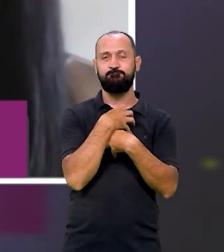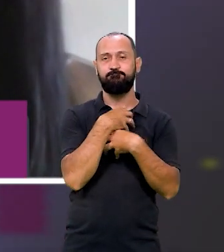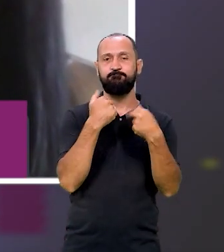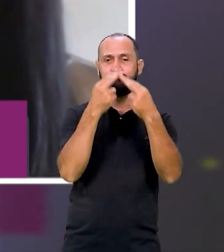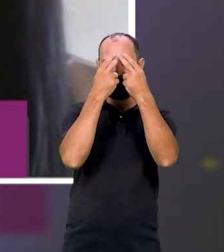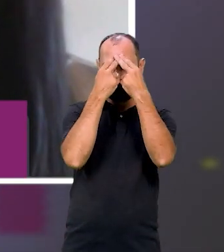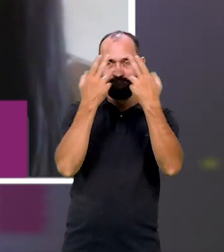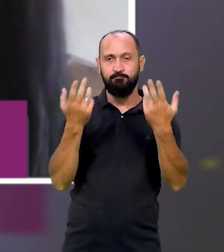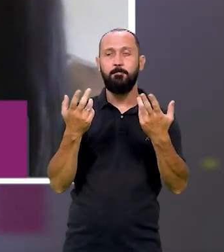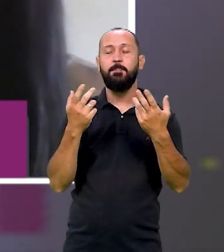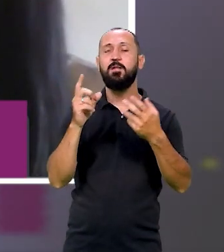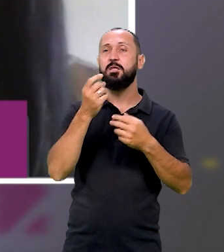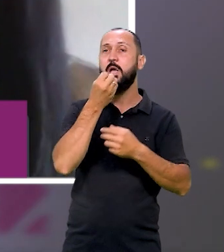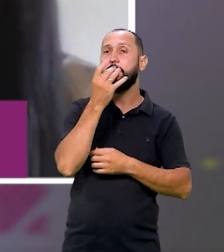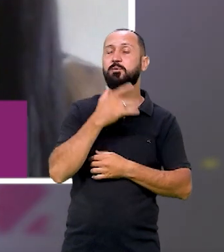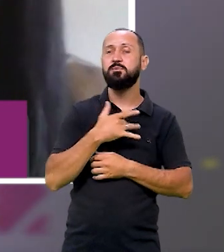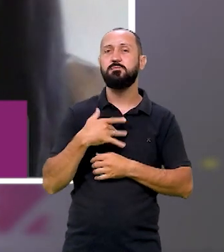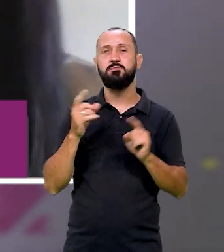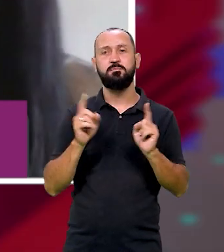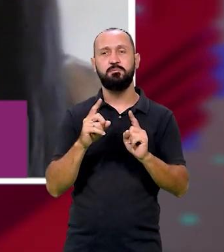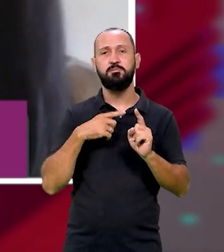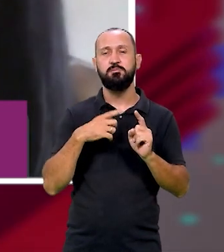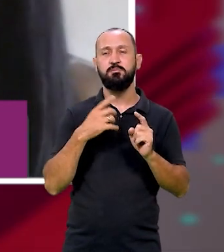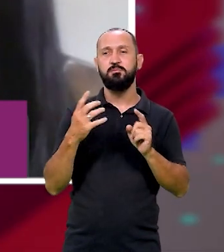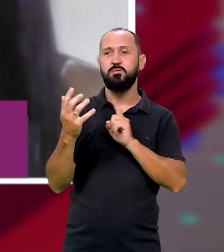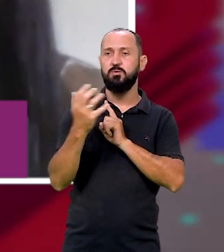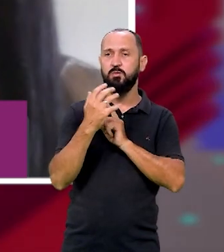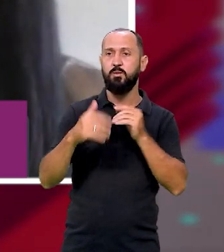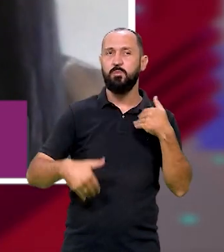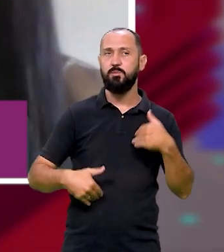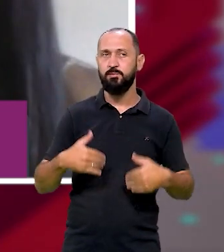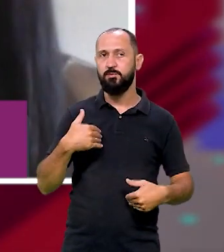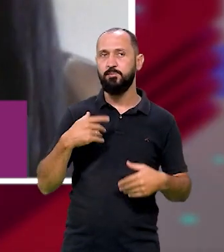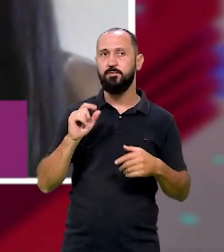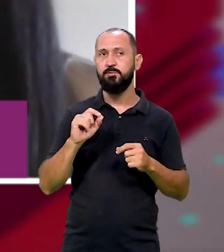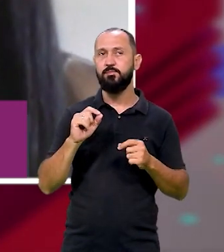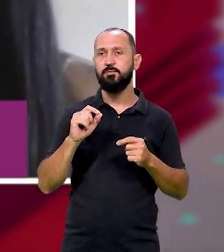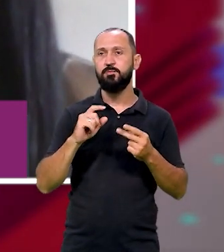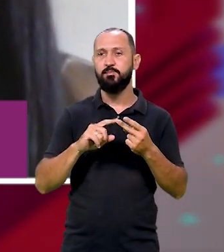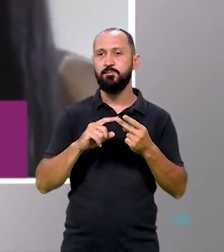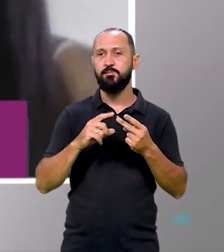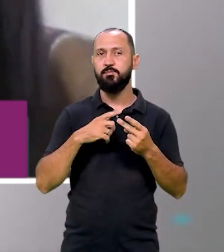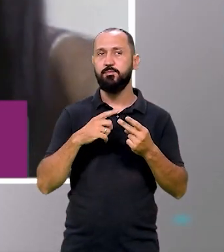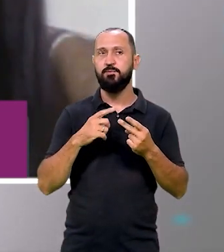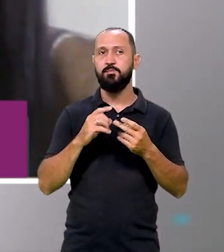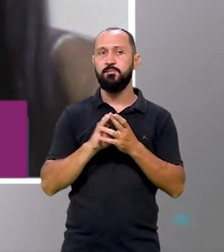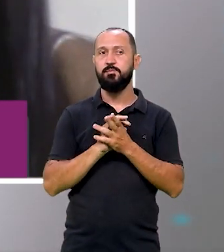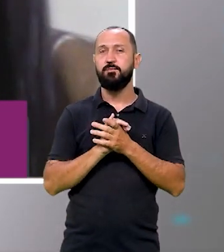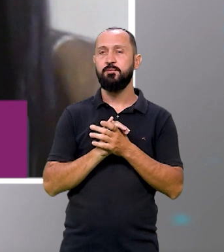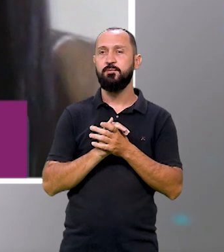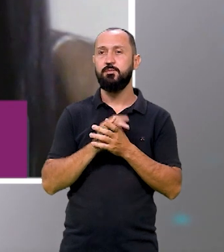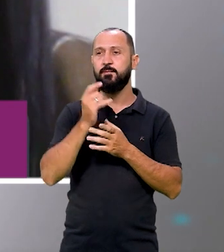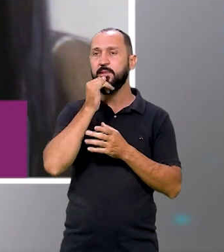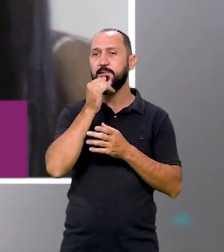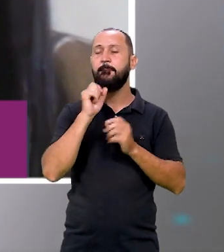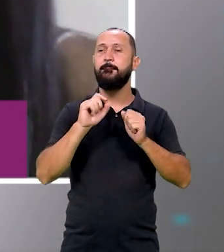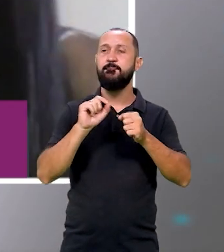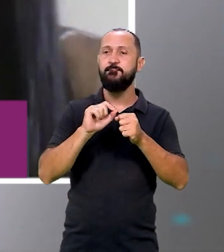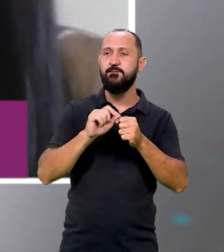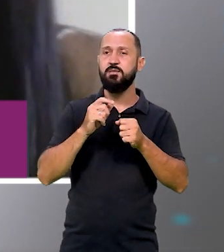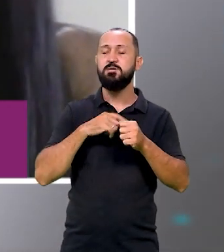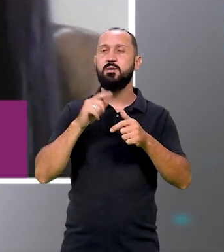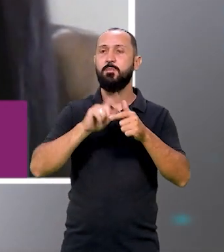no almoço, começa a comer 8, né? Se você toma refrigerante em excesso, começa a reduzir essa quantidade. É assim que a